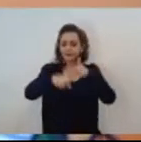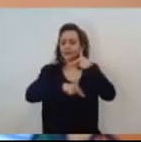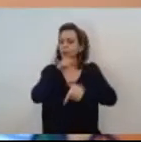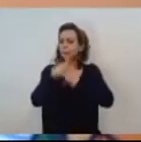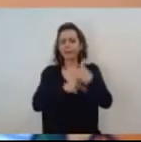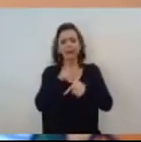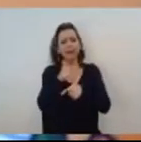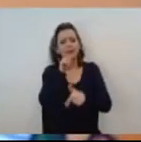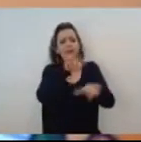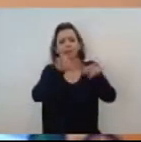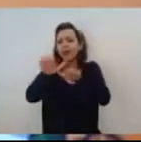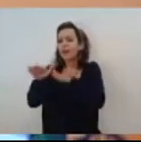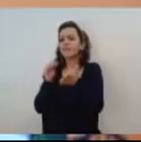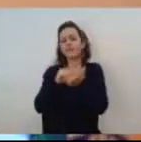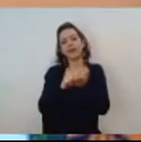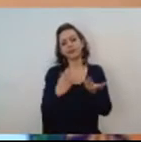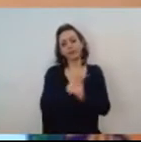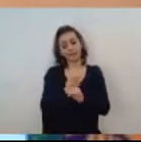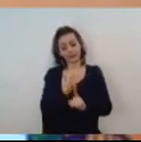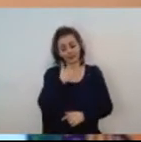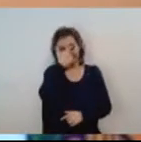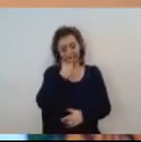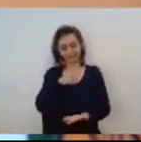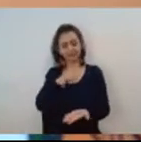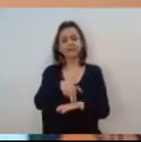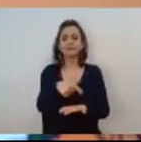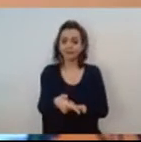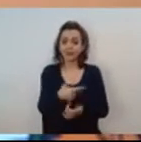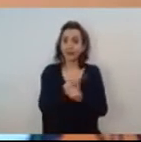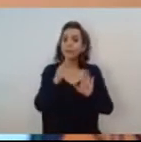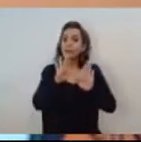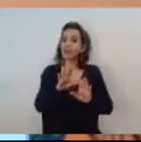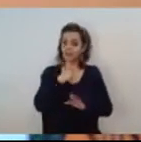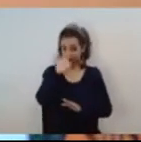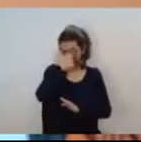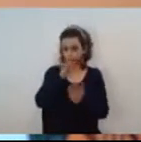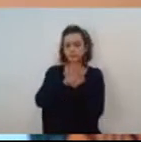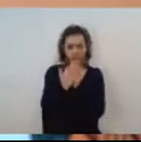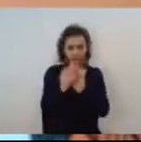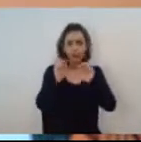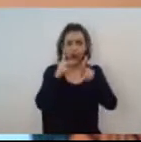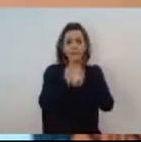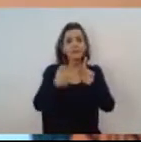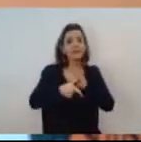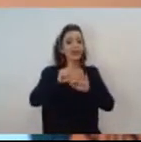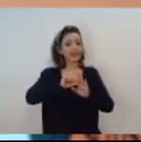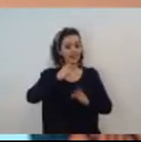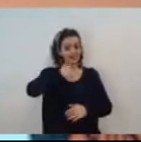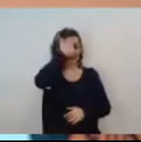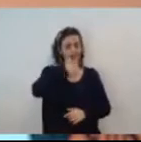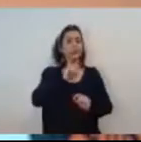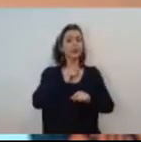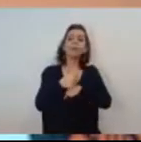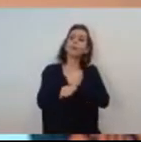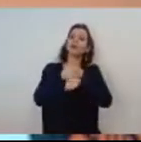né mas antes de ser uma pessoa transa eu sou uma profissional e me qualifiquei eu me preparei para isso eu tive ambição eu